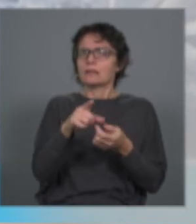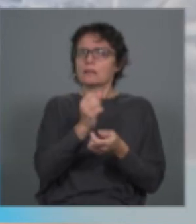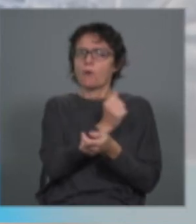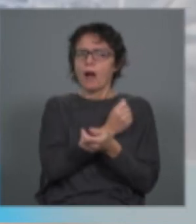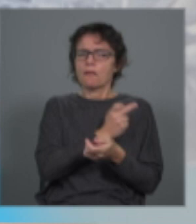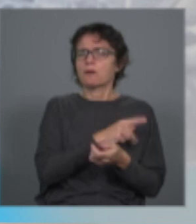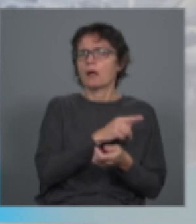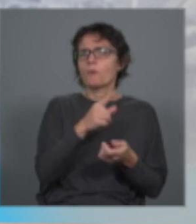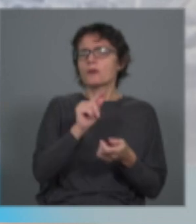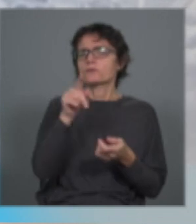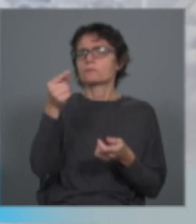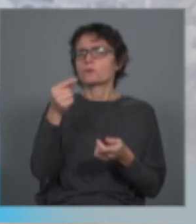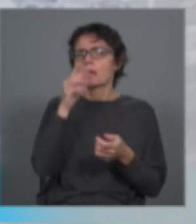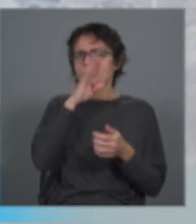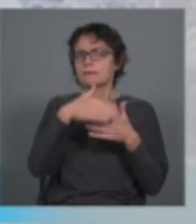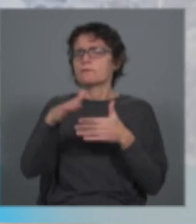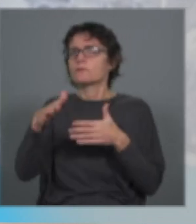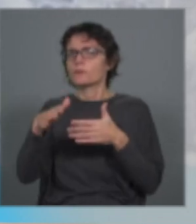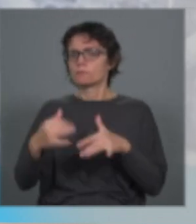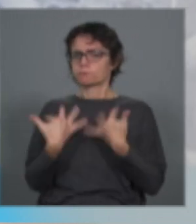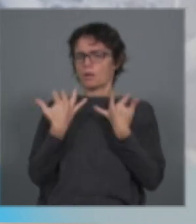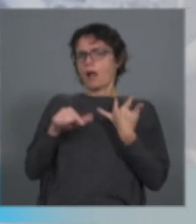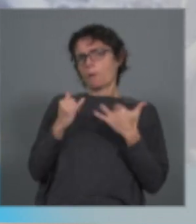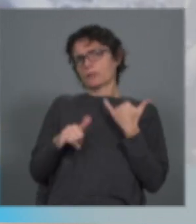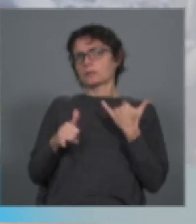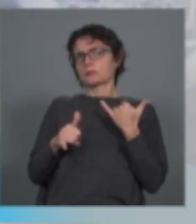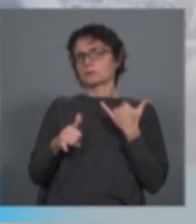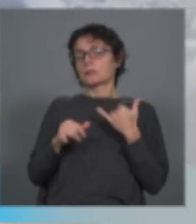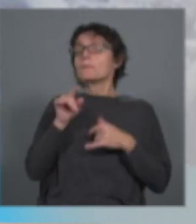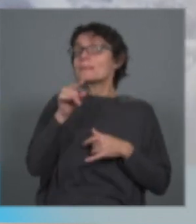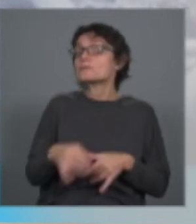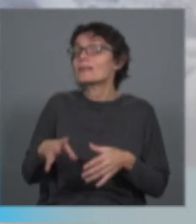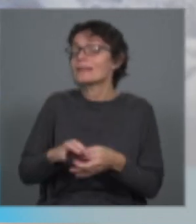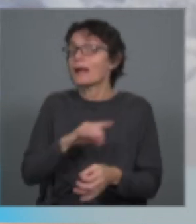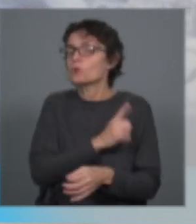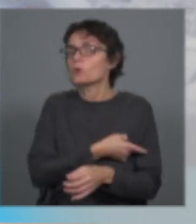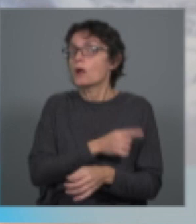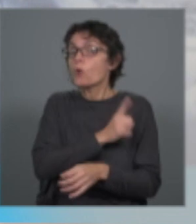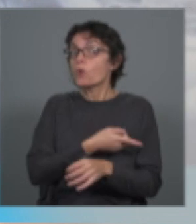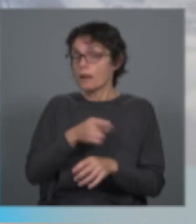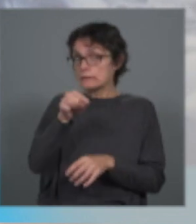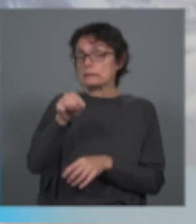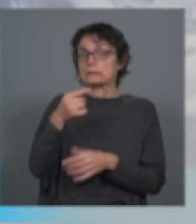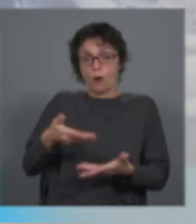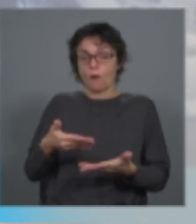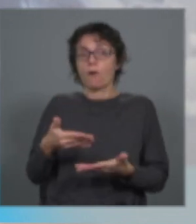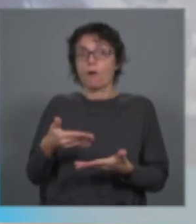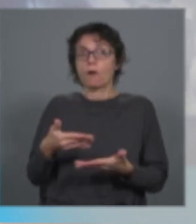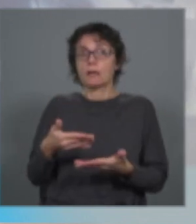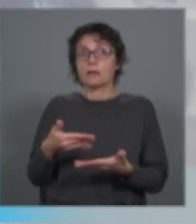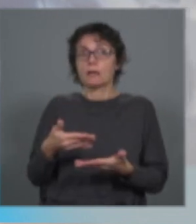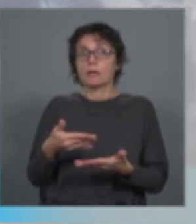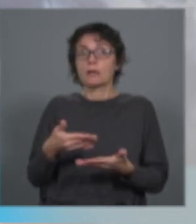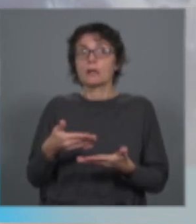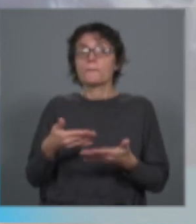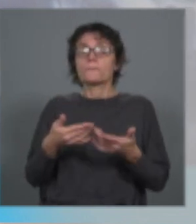da coragem. E falo sobretudo dessa, exatamente. Essa é a parte da coragem. Ficar em casa sem mais não revela coragem. Pode